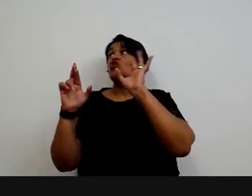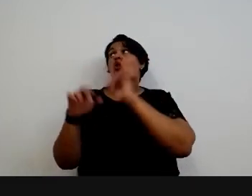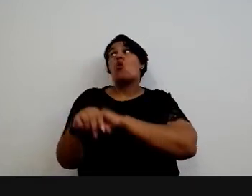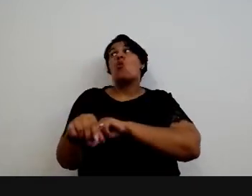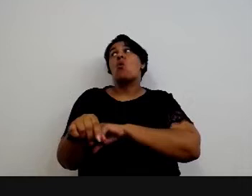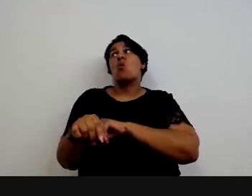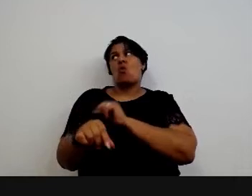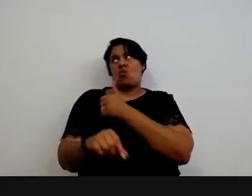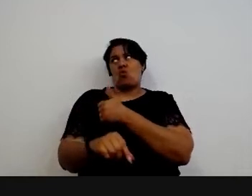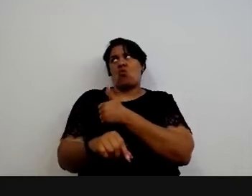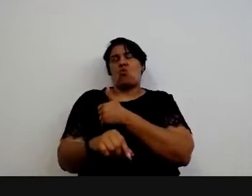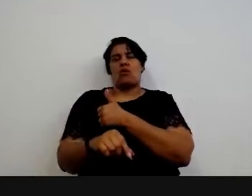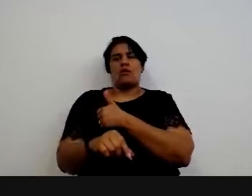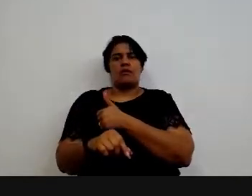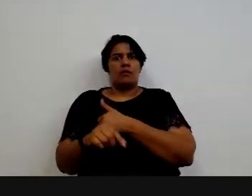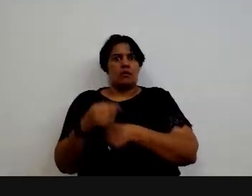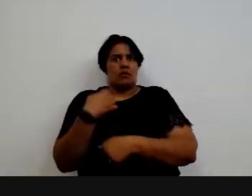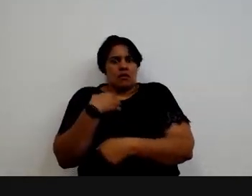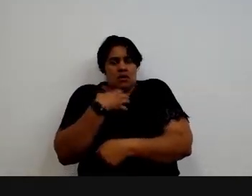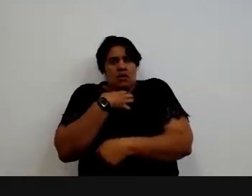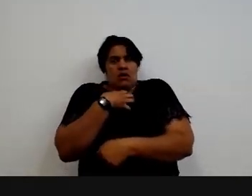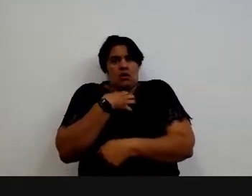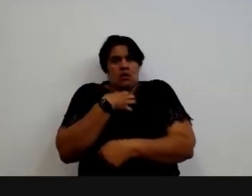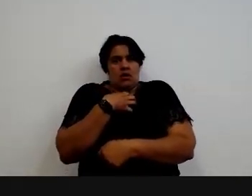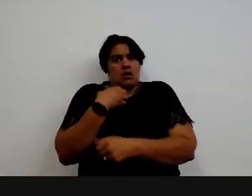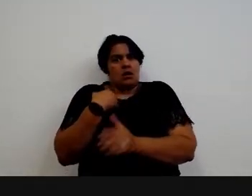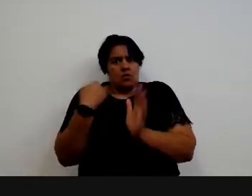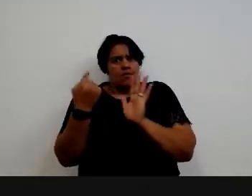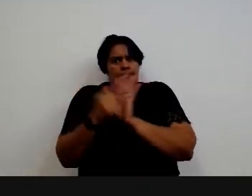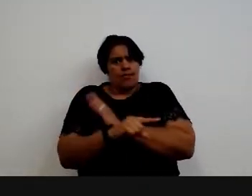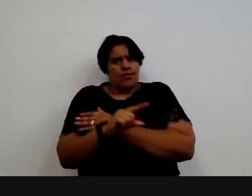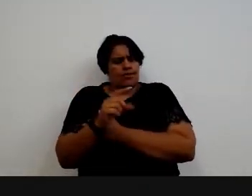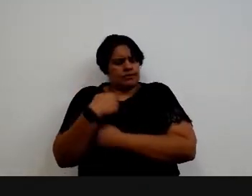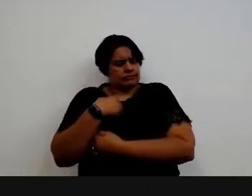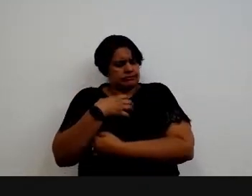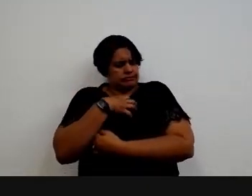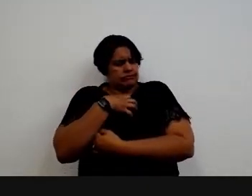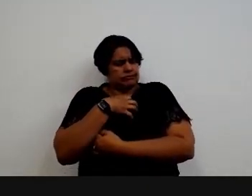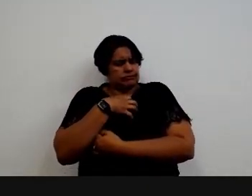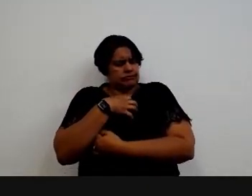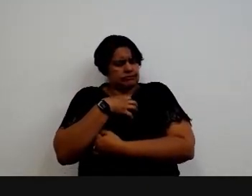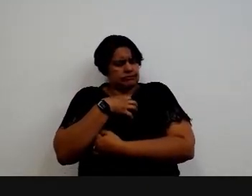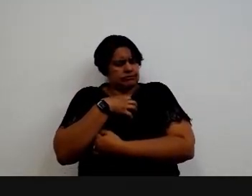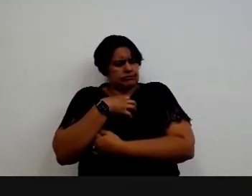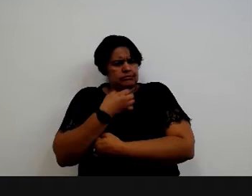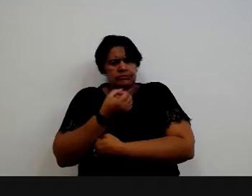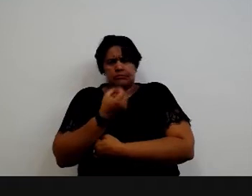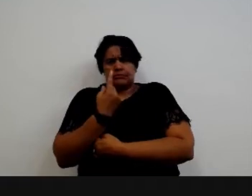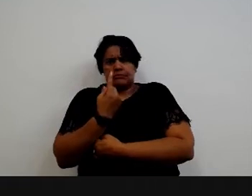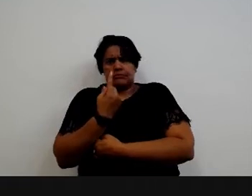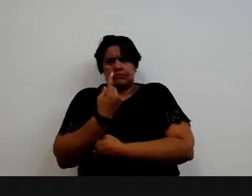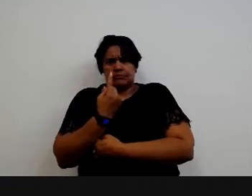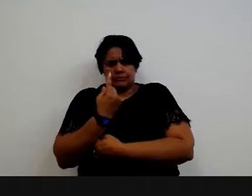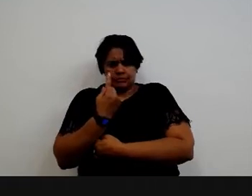casa. E aquilo assim me atingiu muito profundamente, eu me senti muito desintegrada na